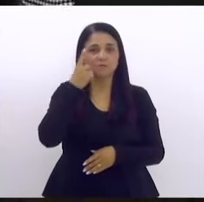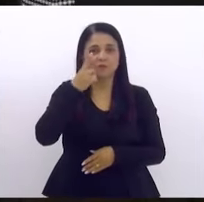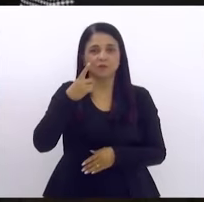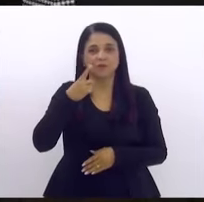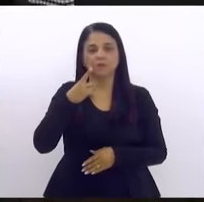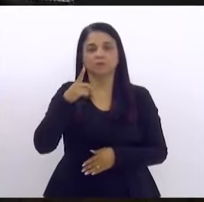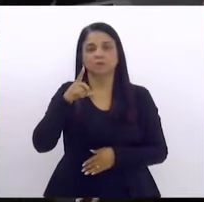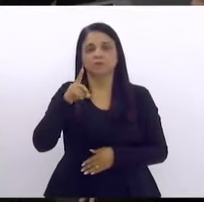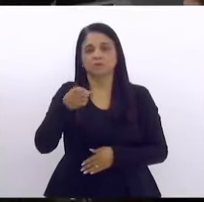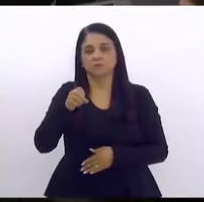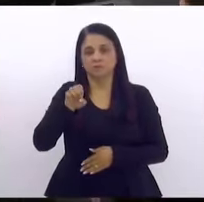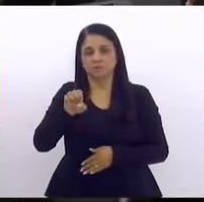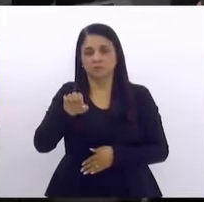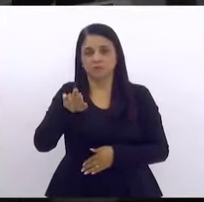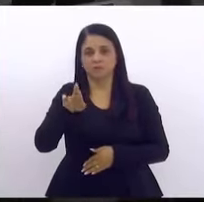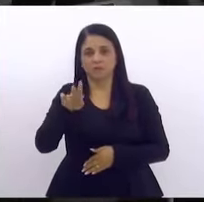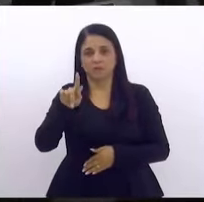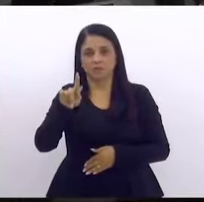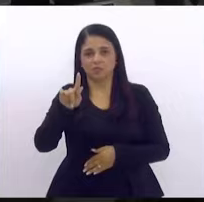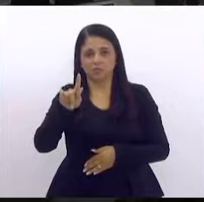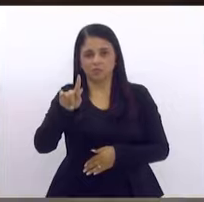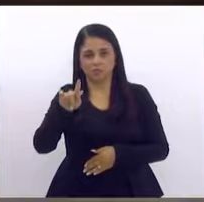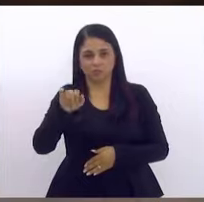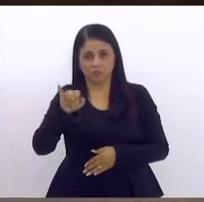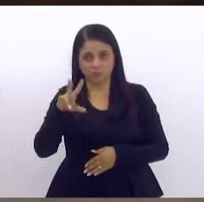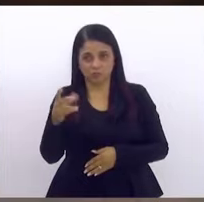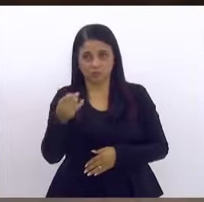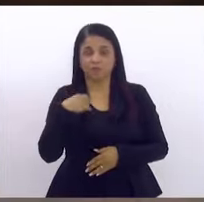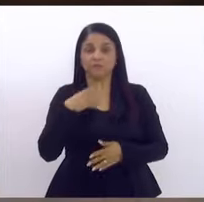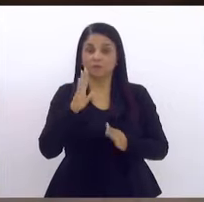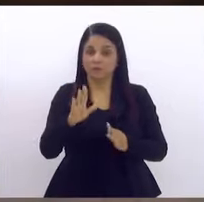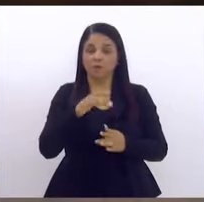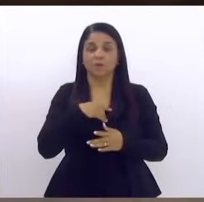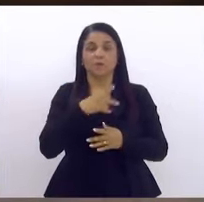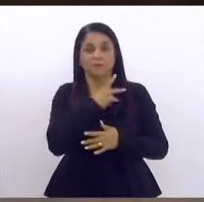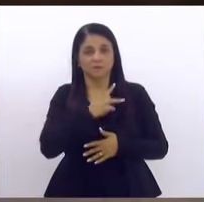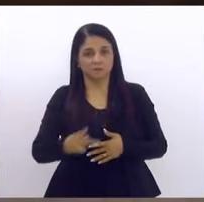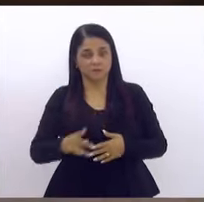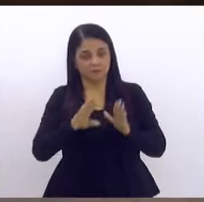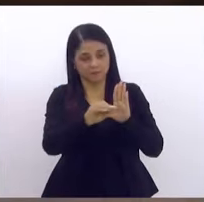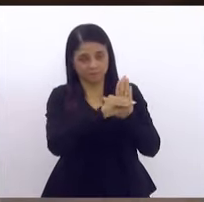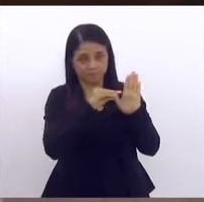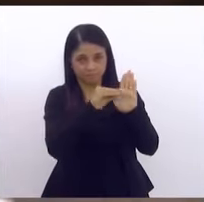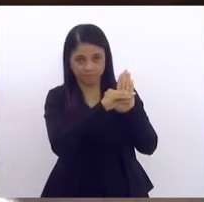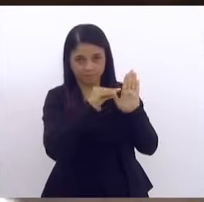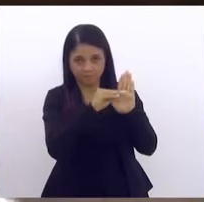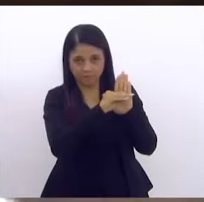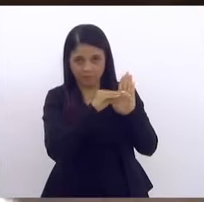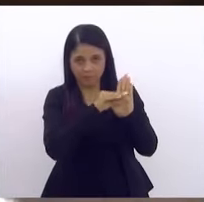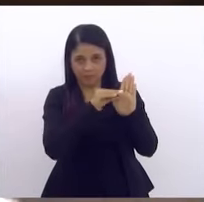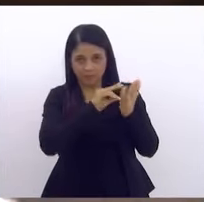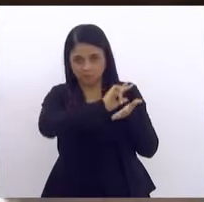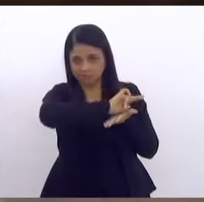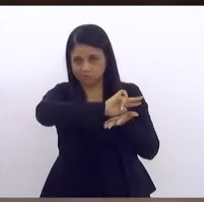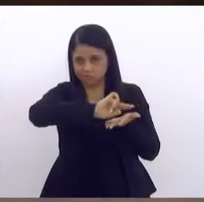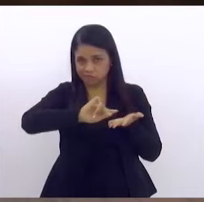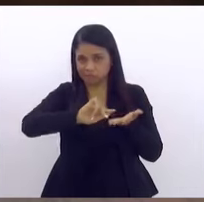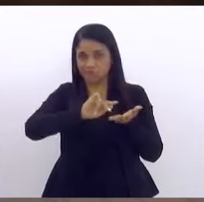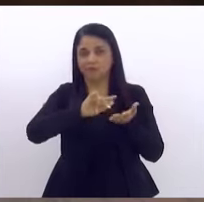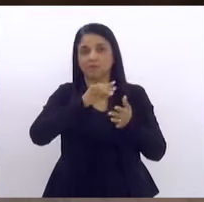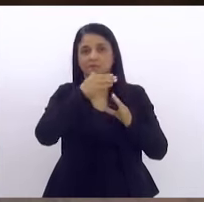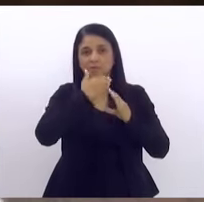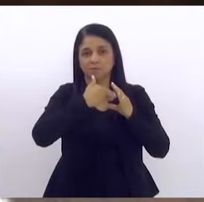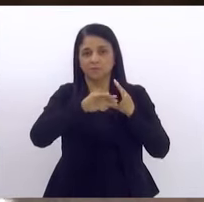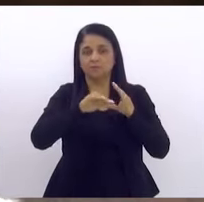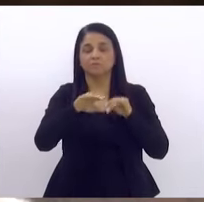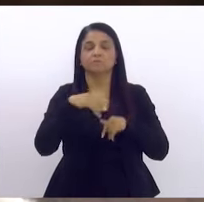doutor Serginho. Senhor presidente, foram apresentadas várias emendas na mensagem, no projeto de lei